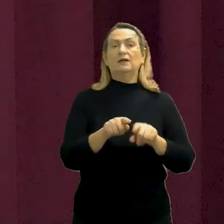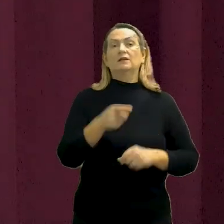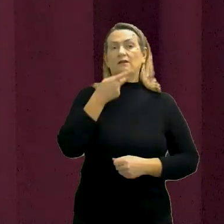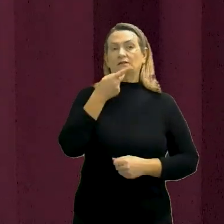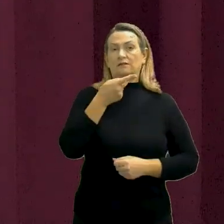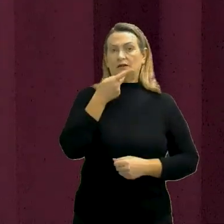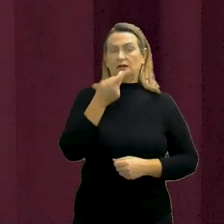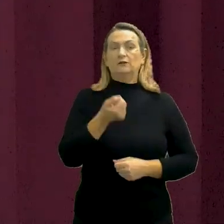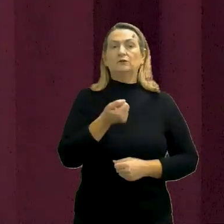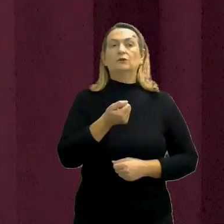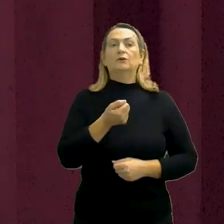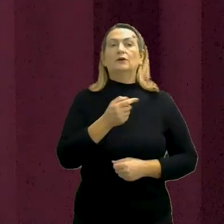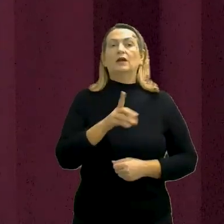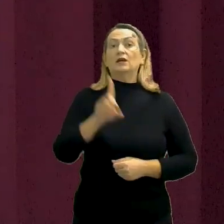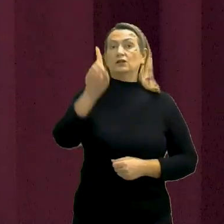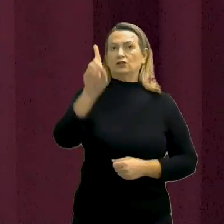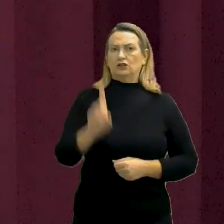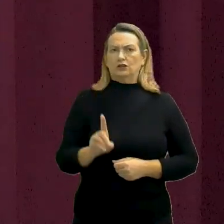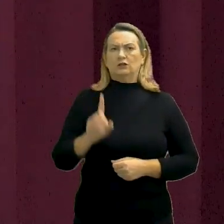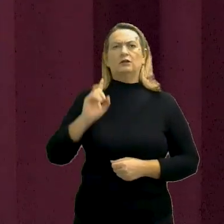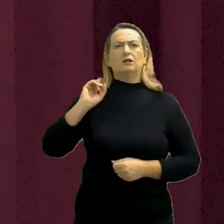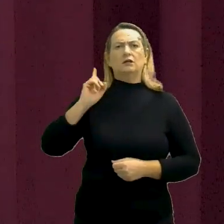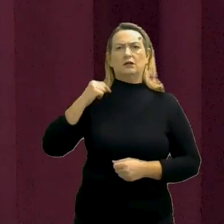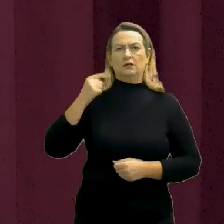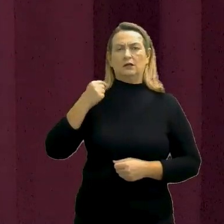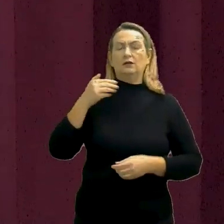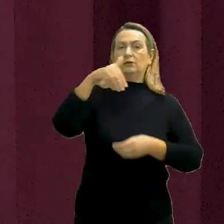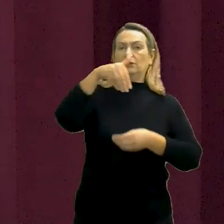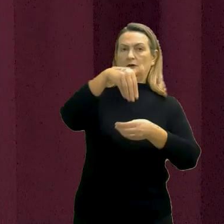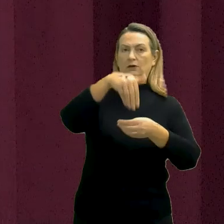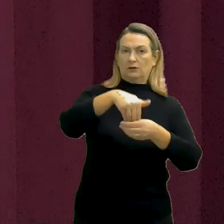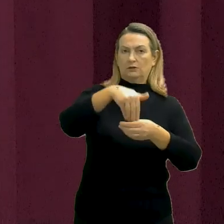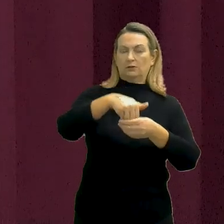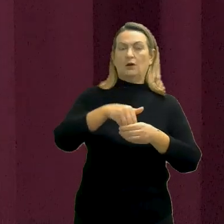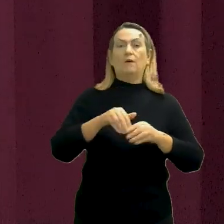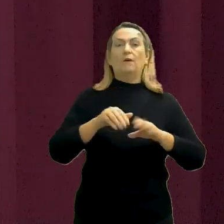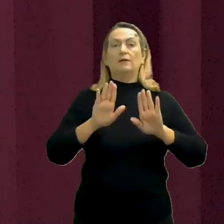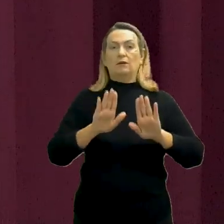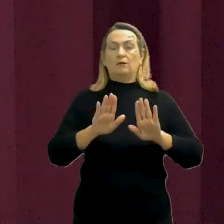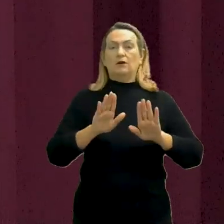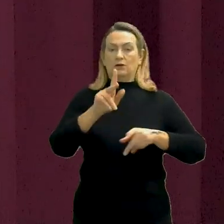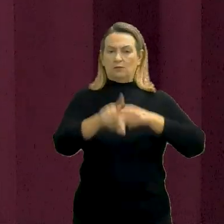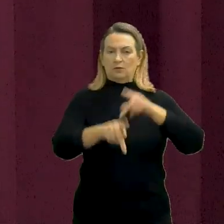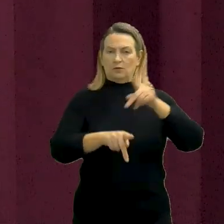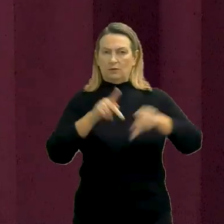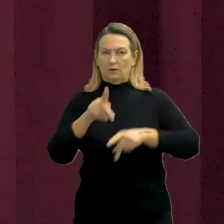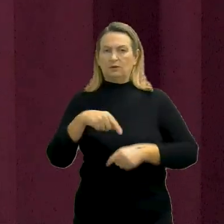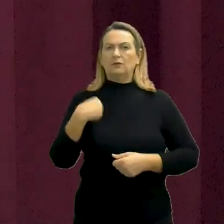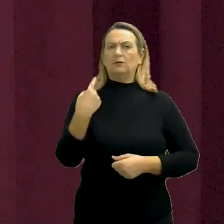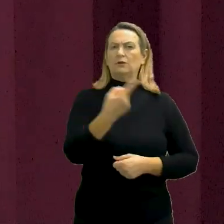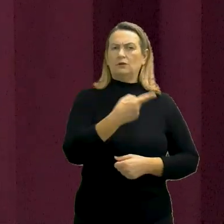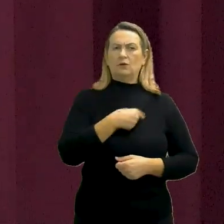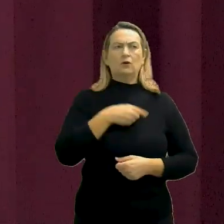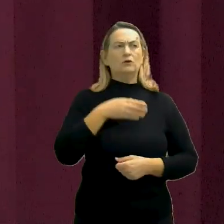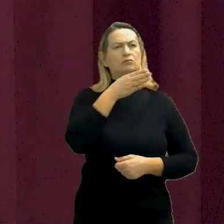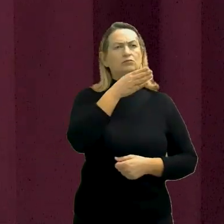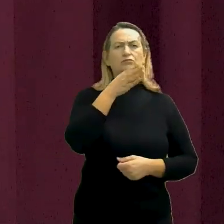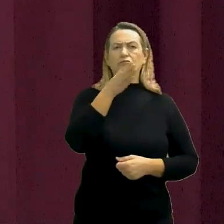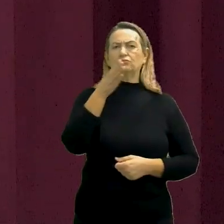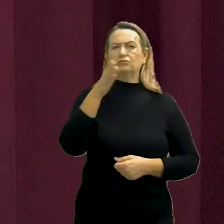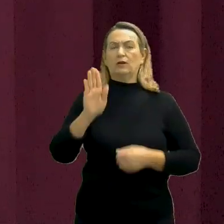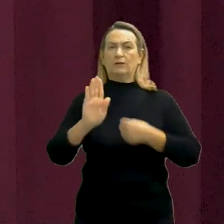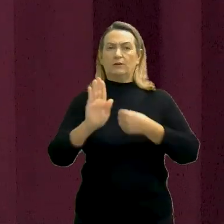de Direito Eleitoral mas eu acho que a população também e nós que andamos pelos bairros o Ministério Público que é o